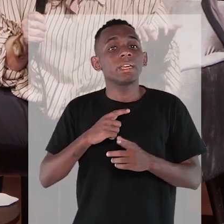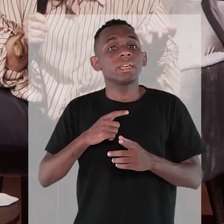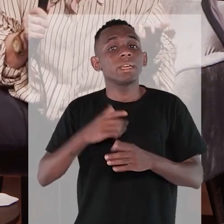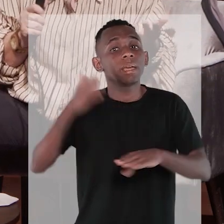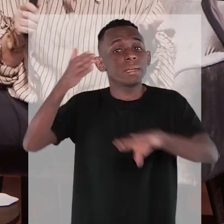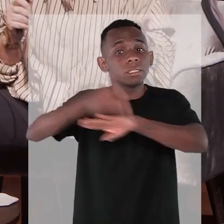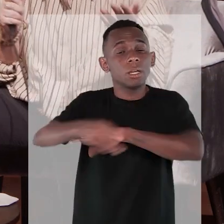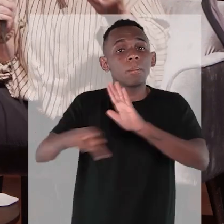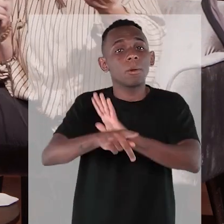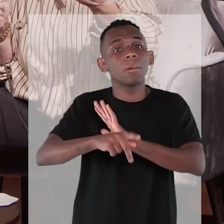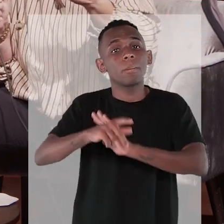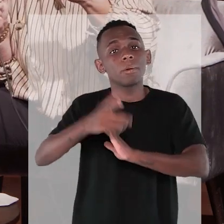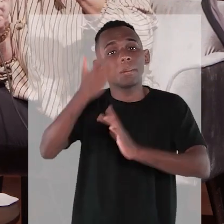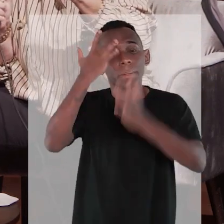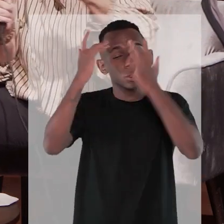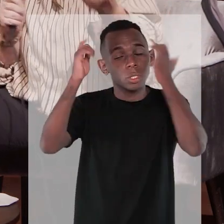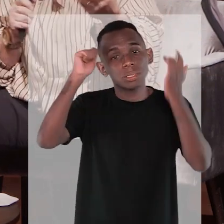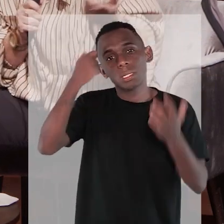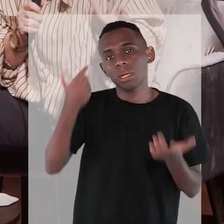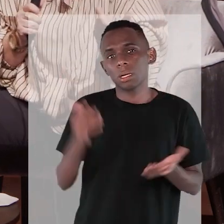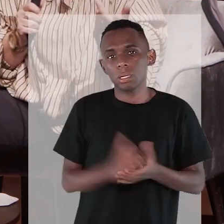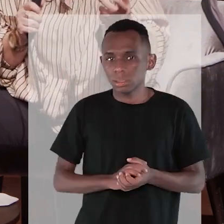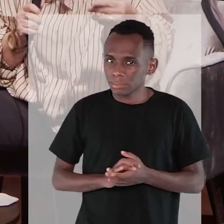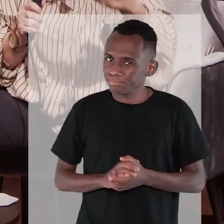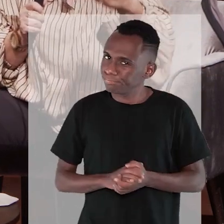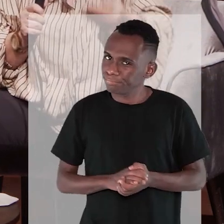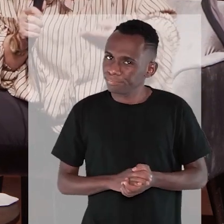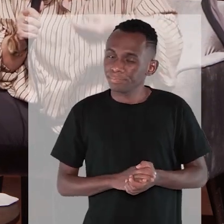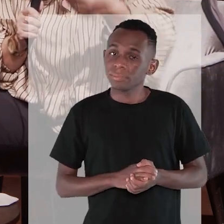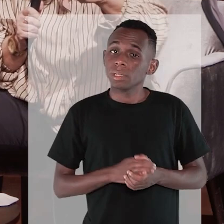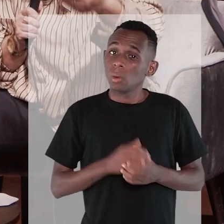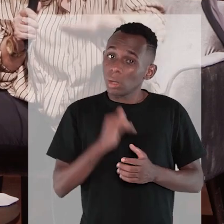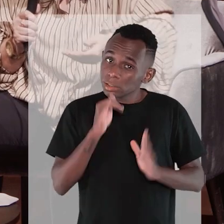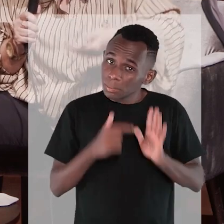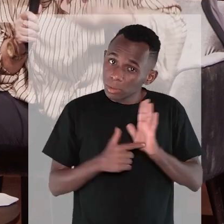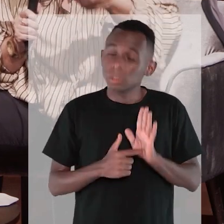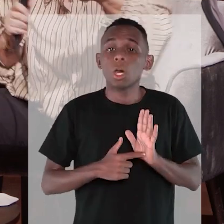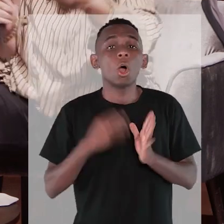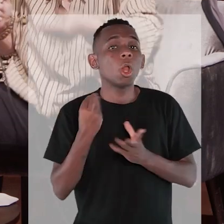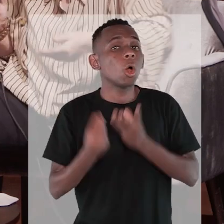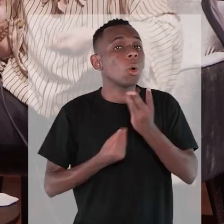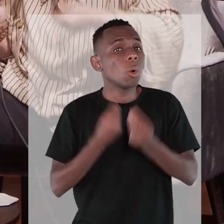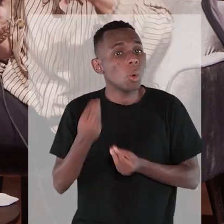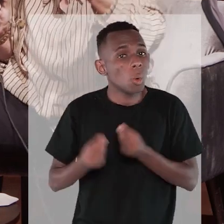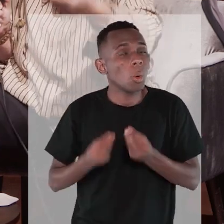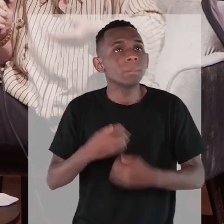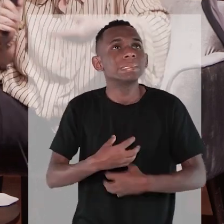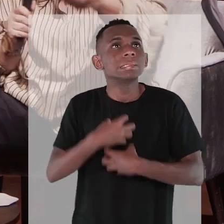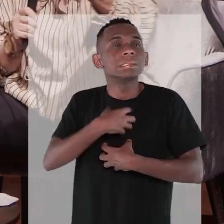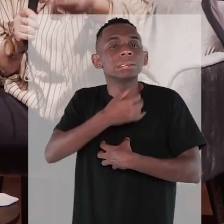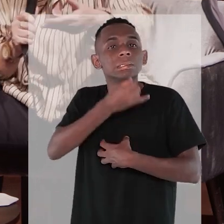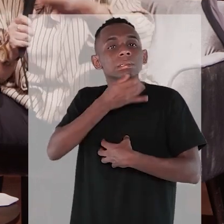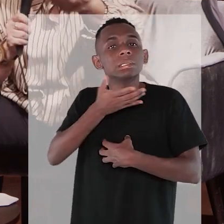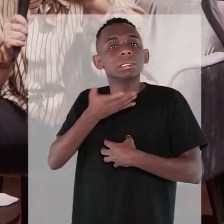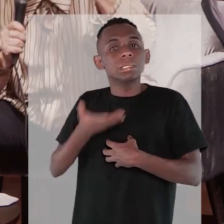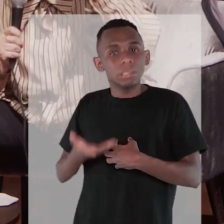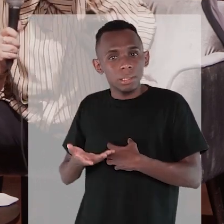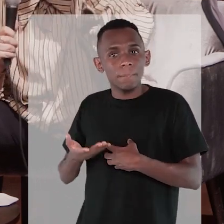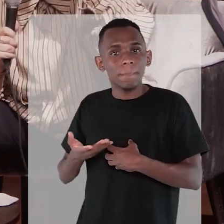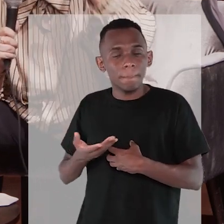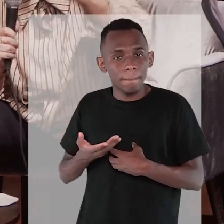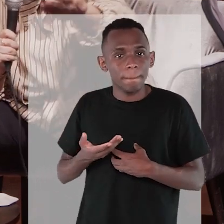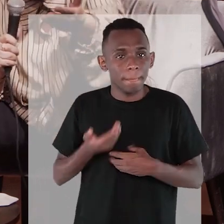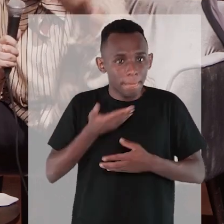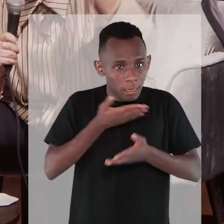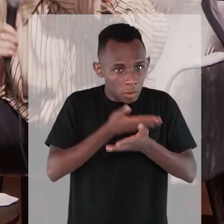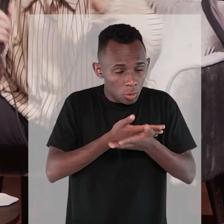uma festa. Né? É um exemplo, mas olha como é que o ressentimento... Aí